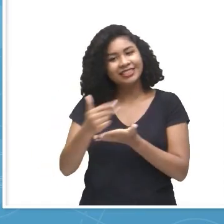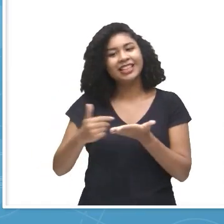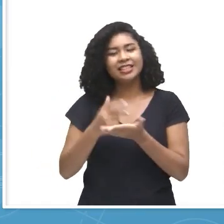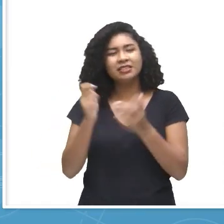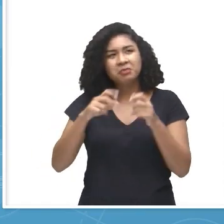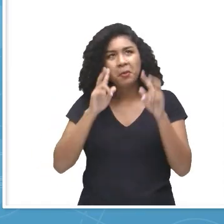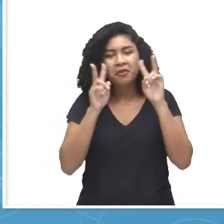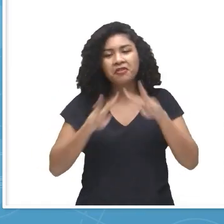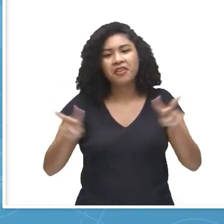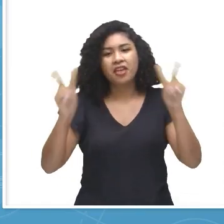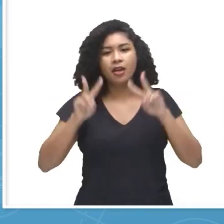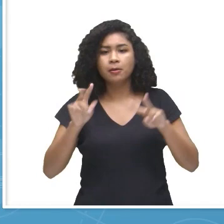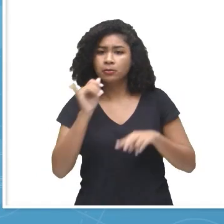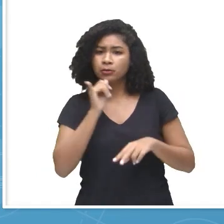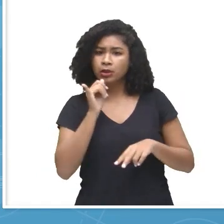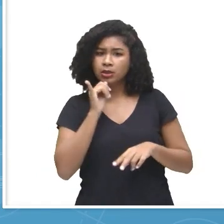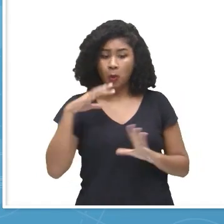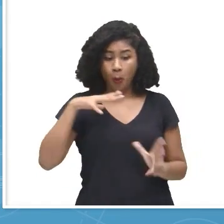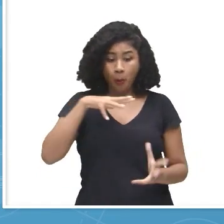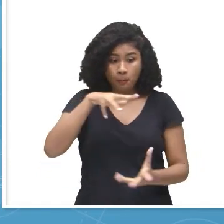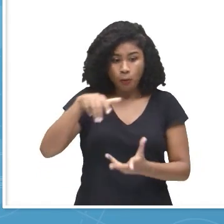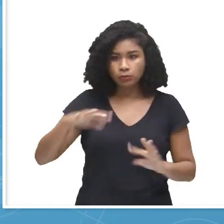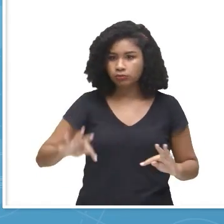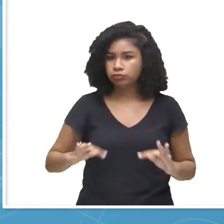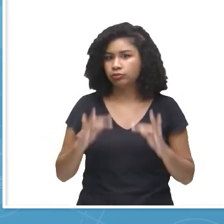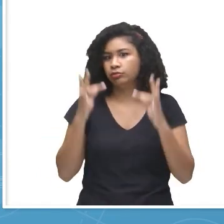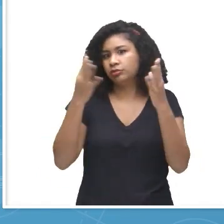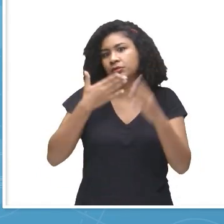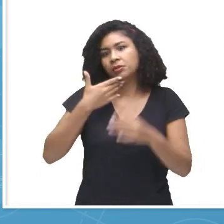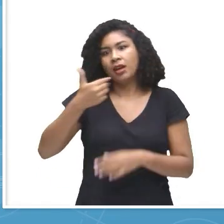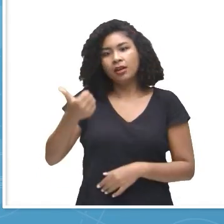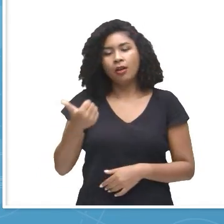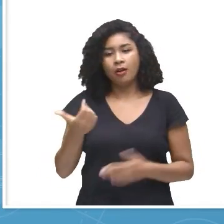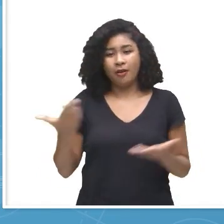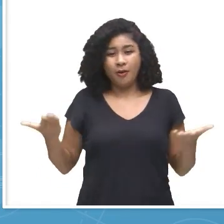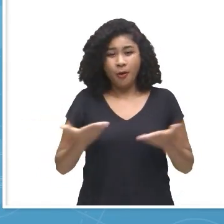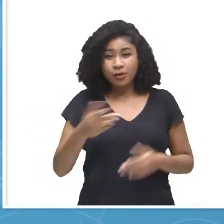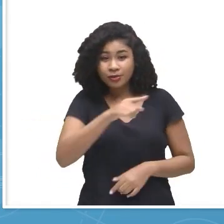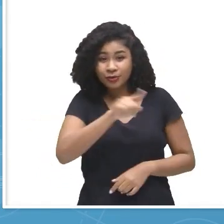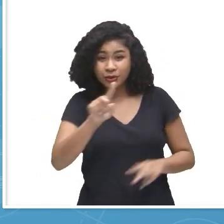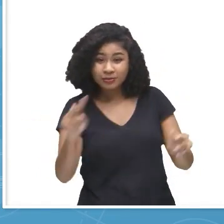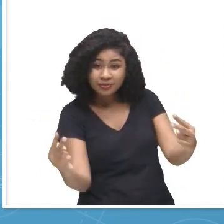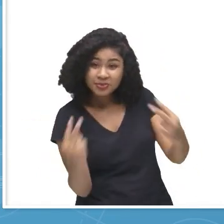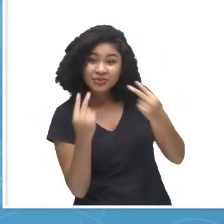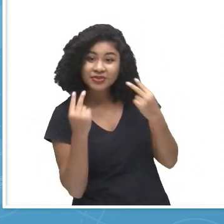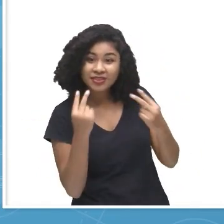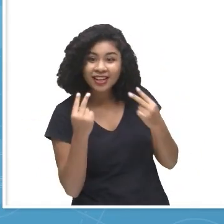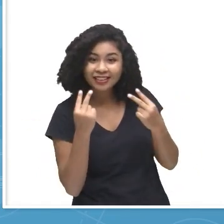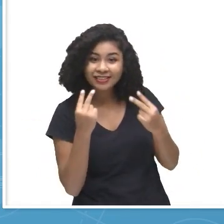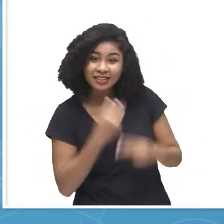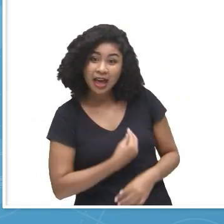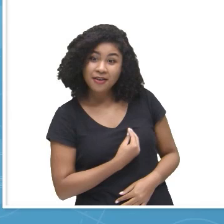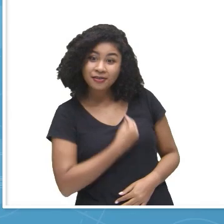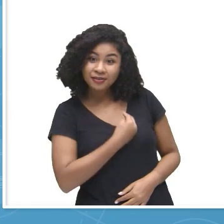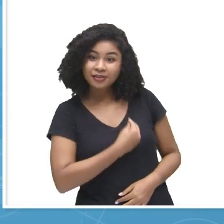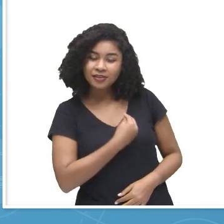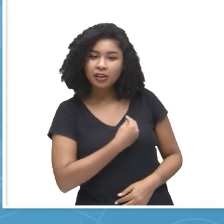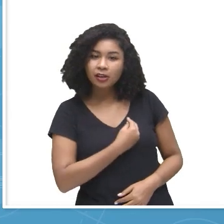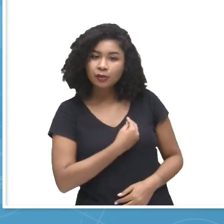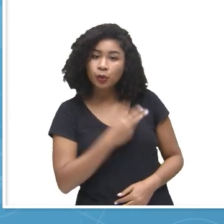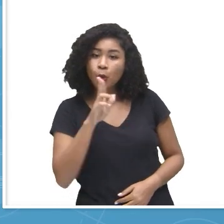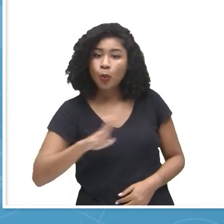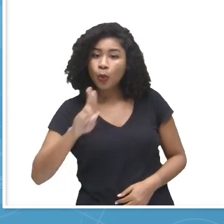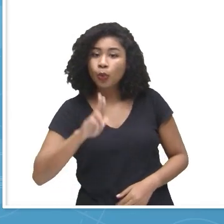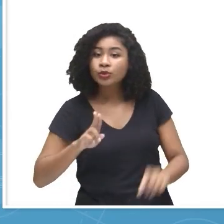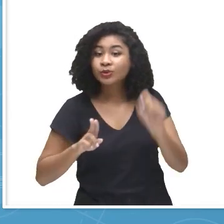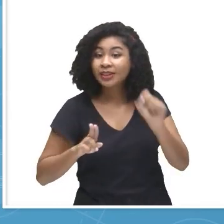nossas aulas, né, em tempo real, através da tecnologia. Então, a gente precisa utilizar a